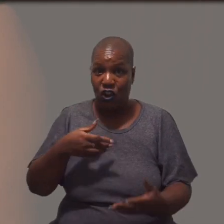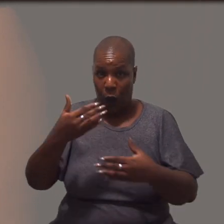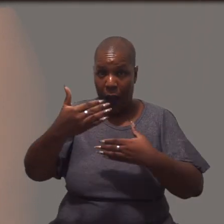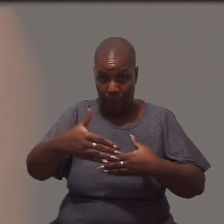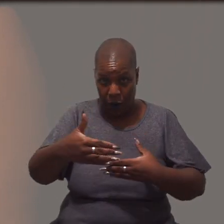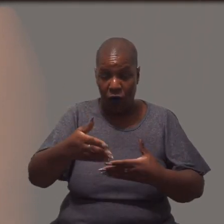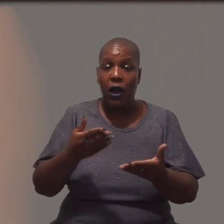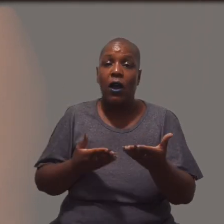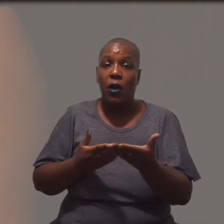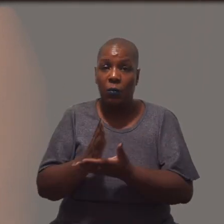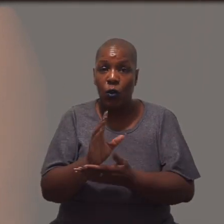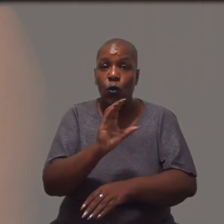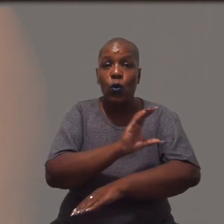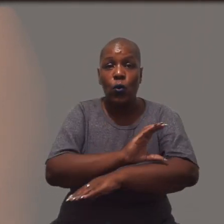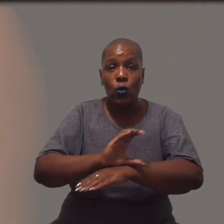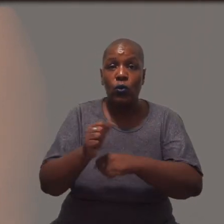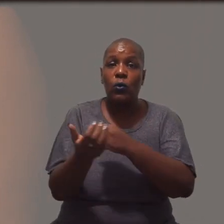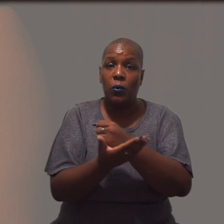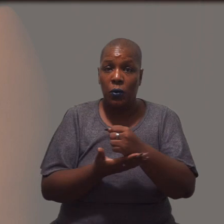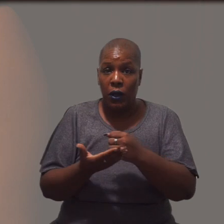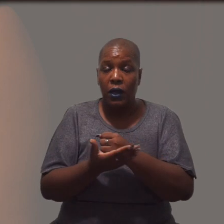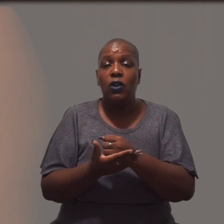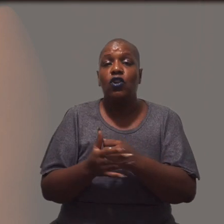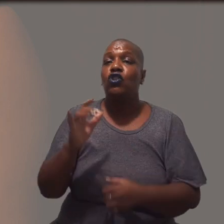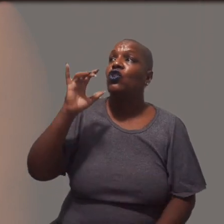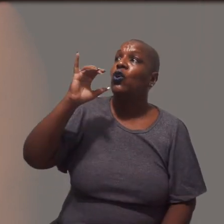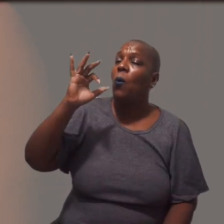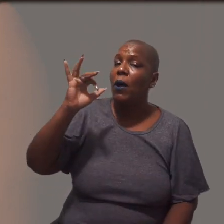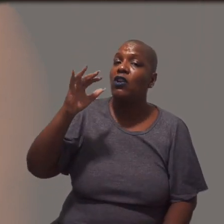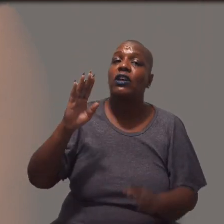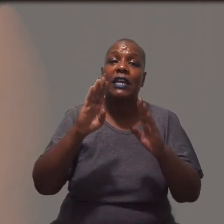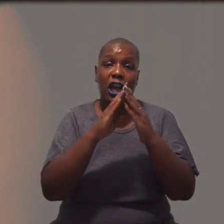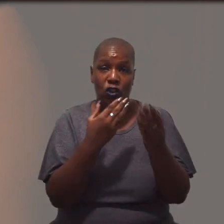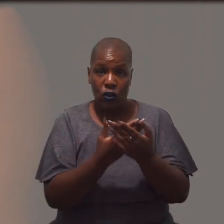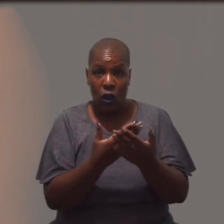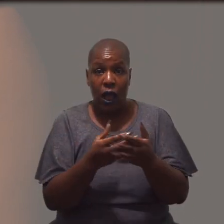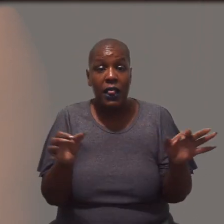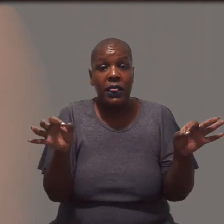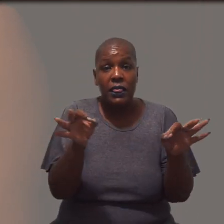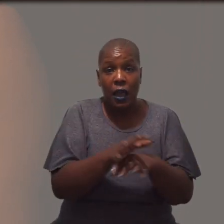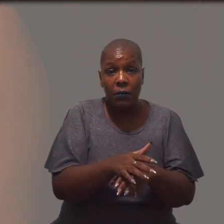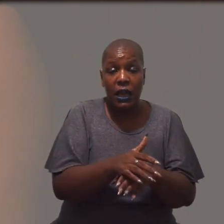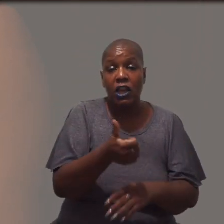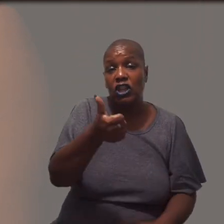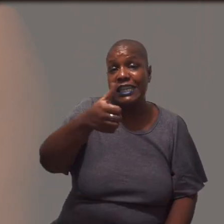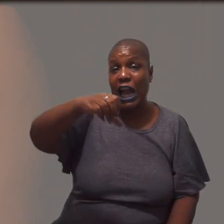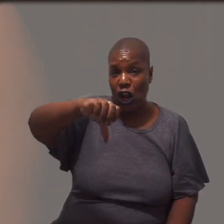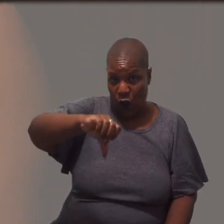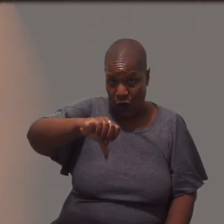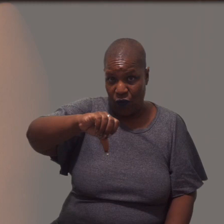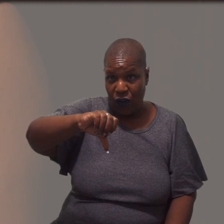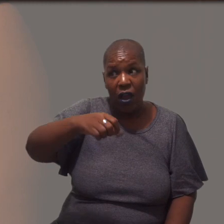e eu passei para o curso básico de trompete na Escola de Música de Brasília. Terminei o curso básico e em